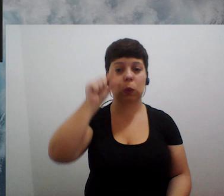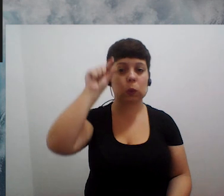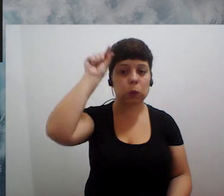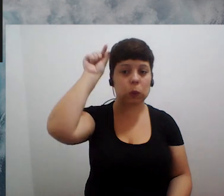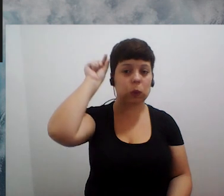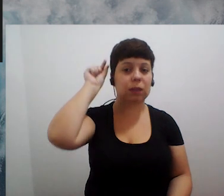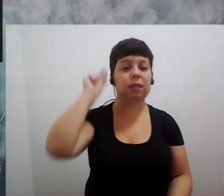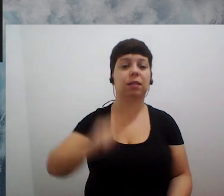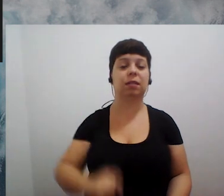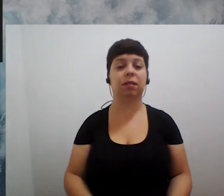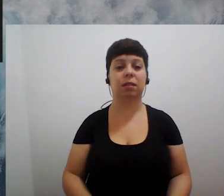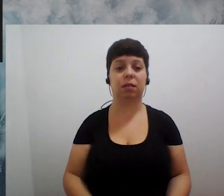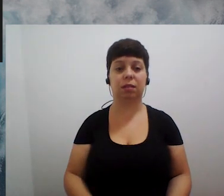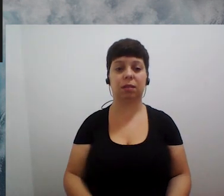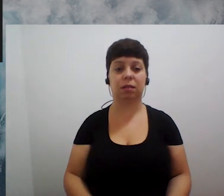cabelo baixo,